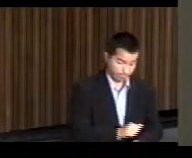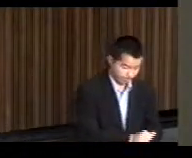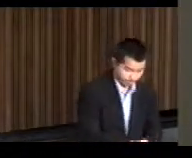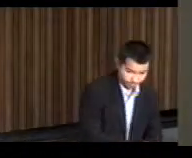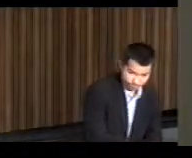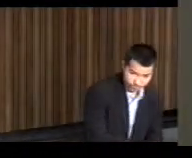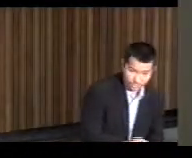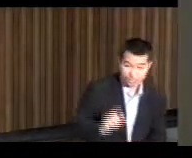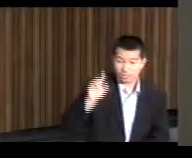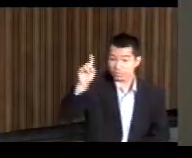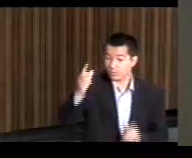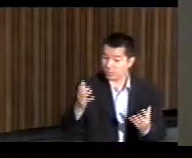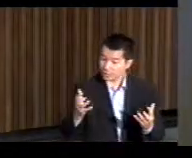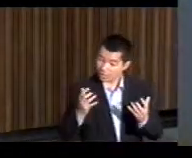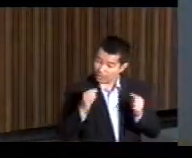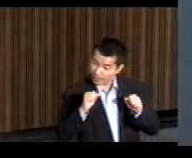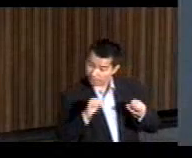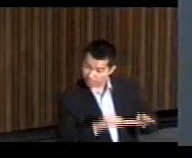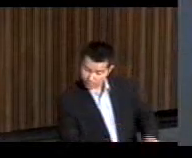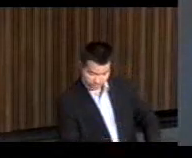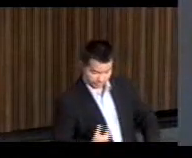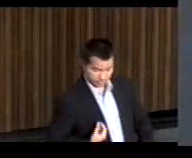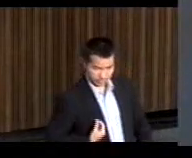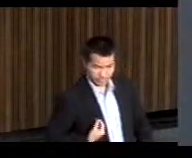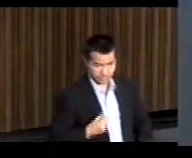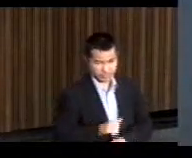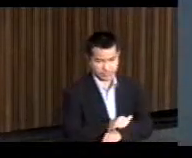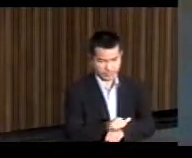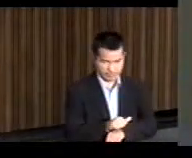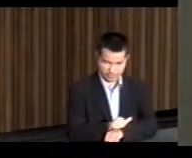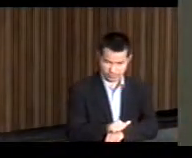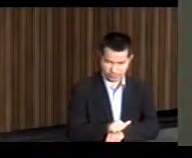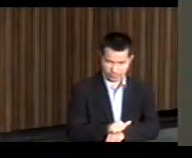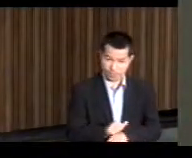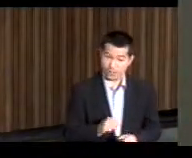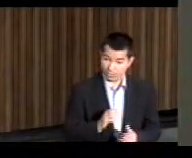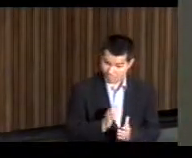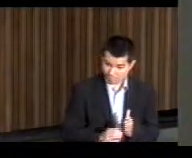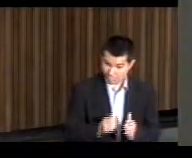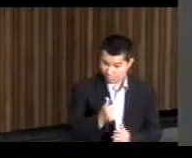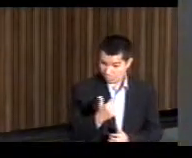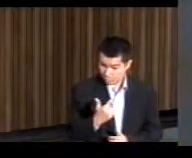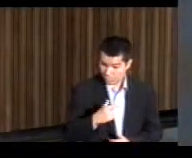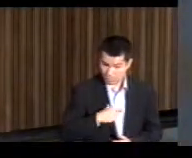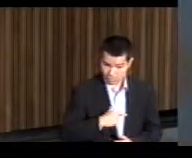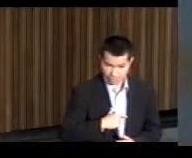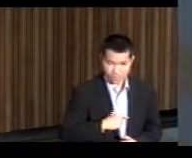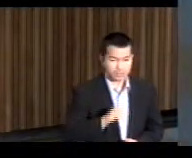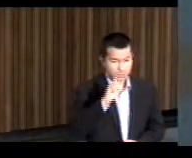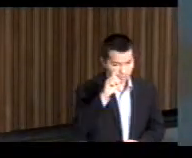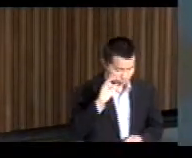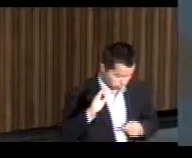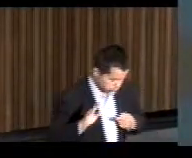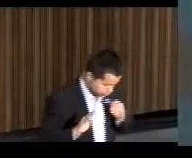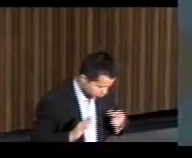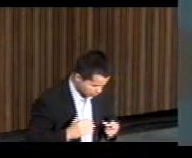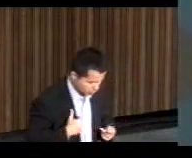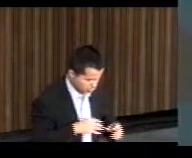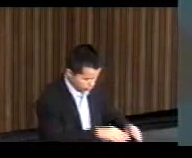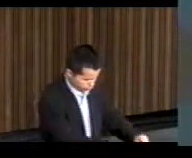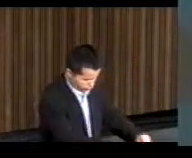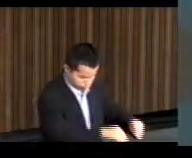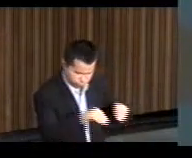porque ele ia dar um filho, ia dar uma herança a ele, aquela terra onde ele iria, e ele faz um pacto: em ti